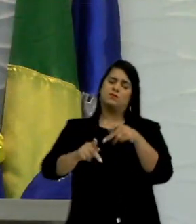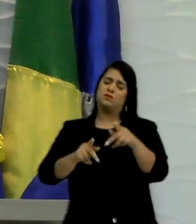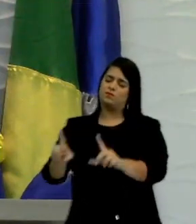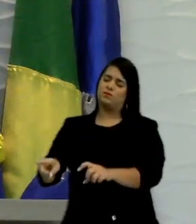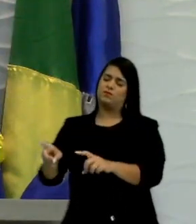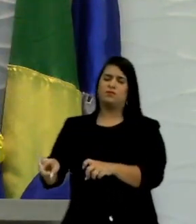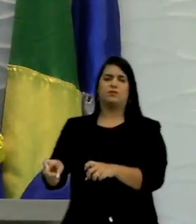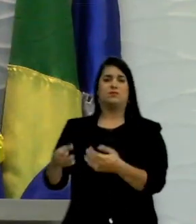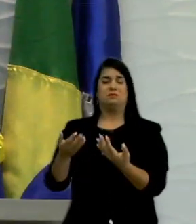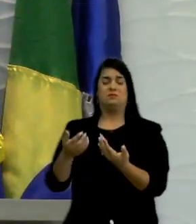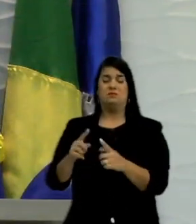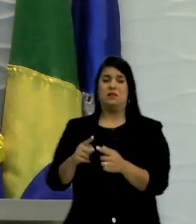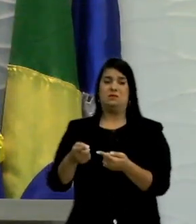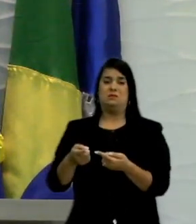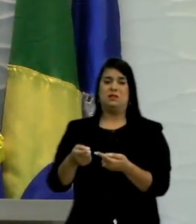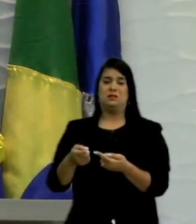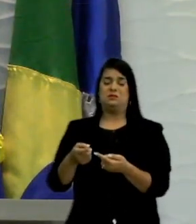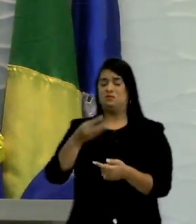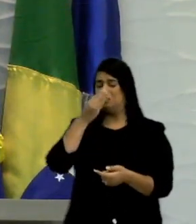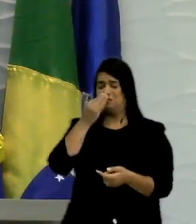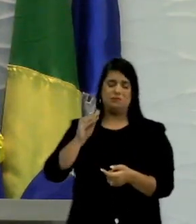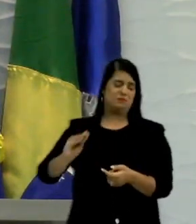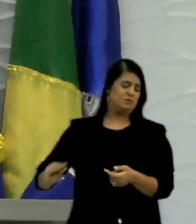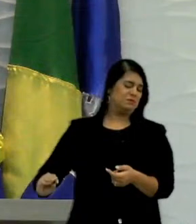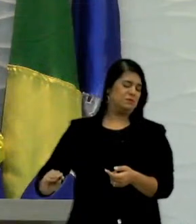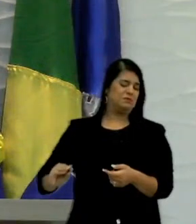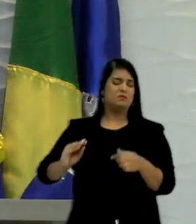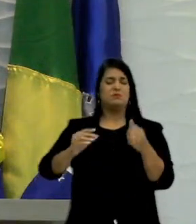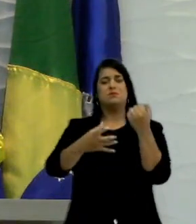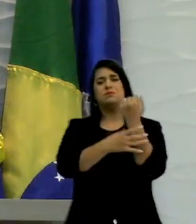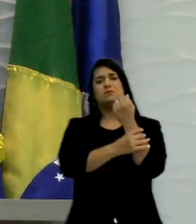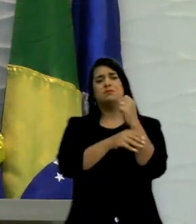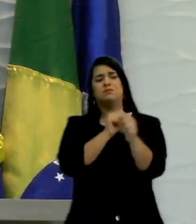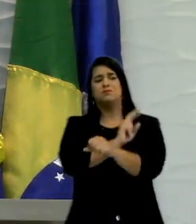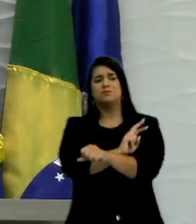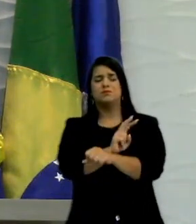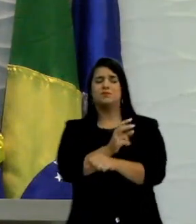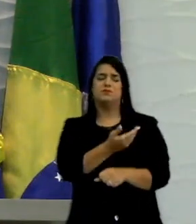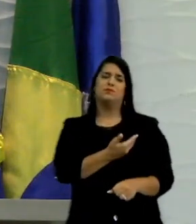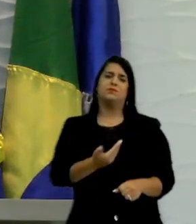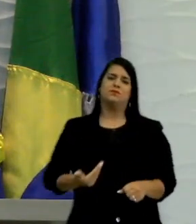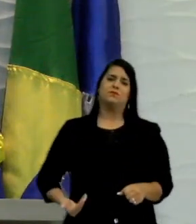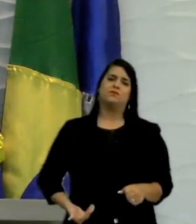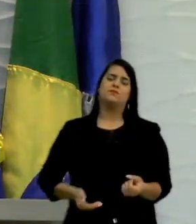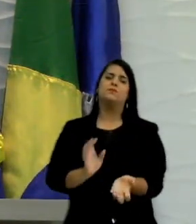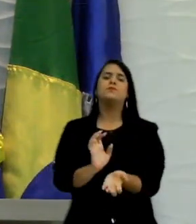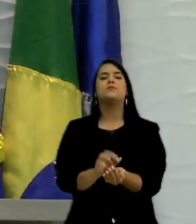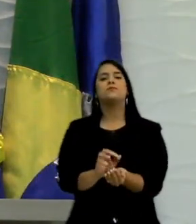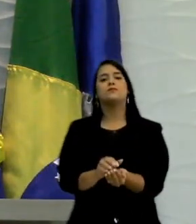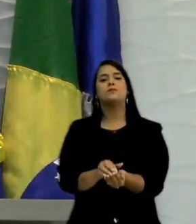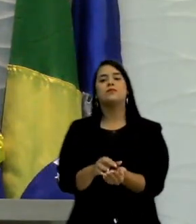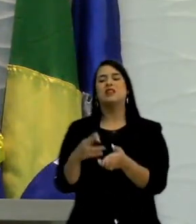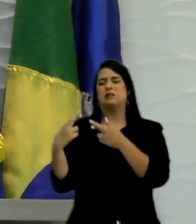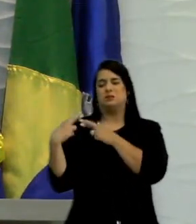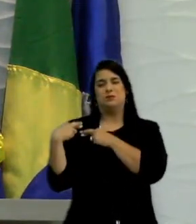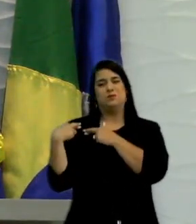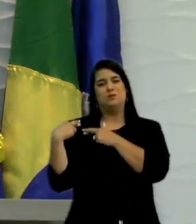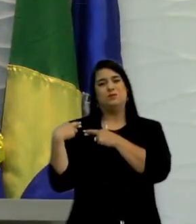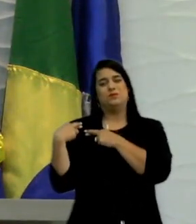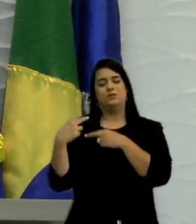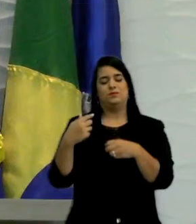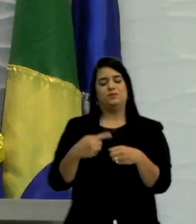atendido, porque é desvalorizada a segurança do Estado de Pernambuco. E nós temos aqui representantes do nosso município que nada fazem para melhorar